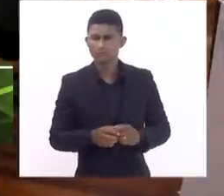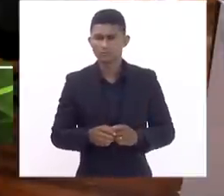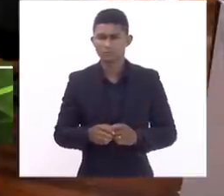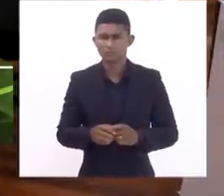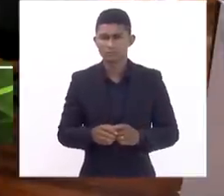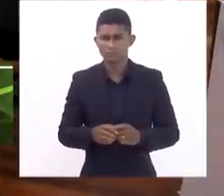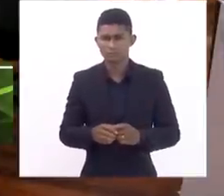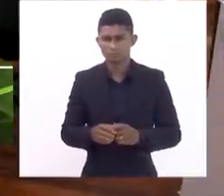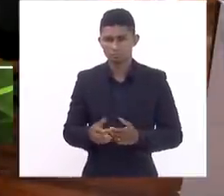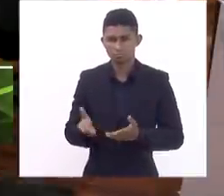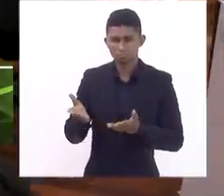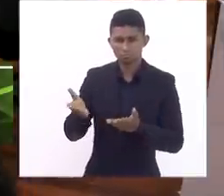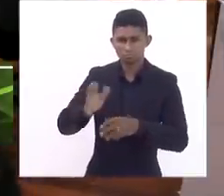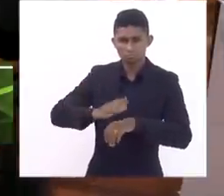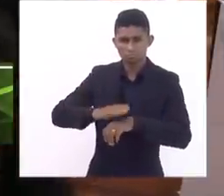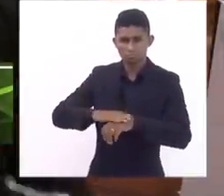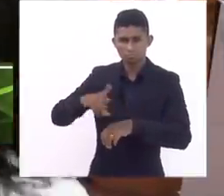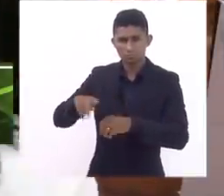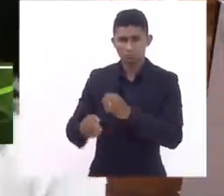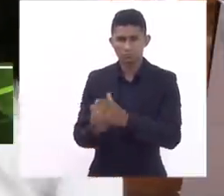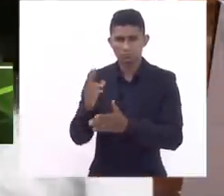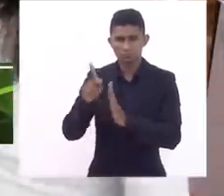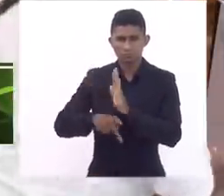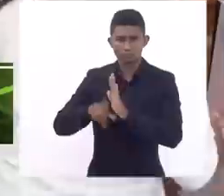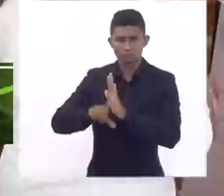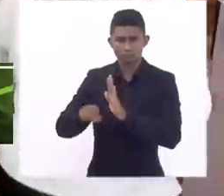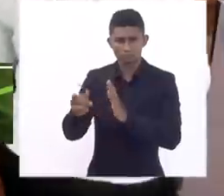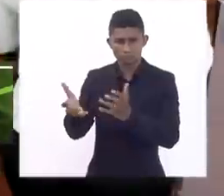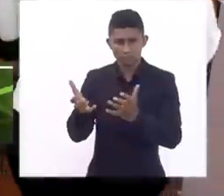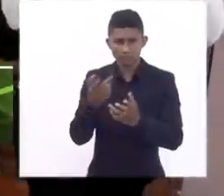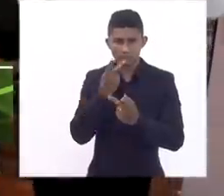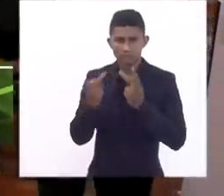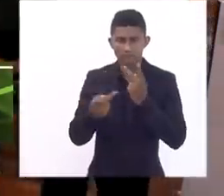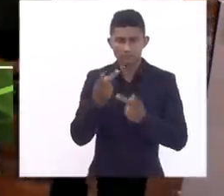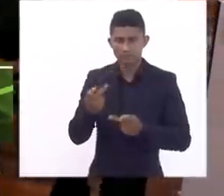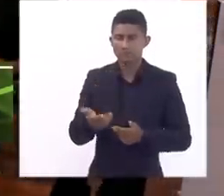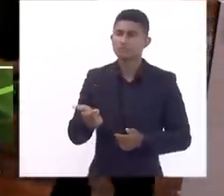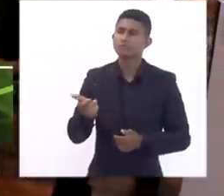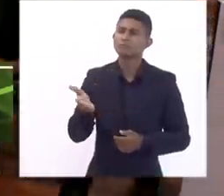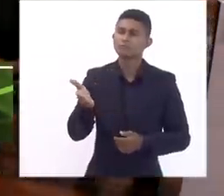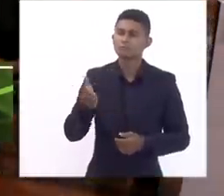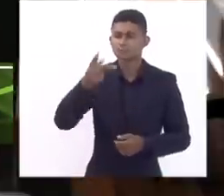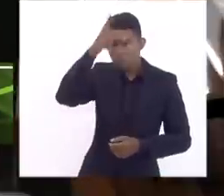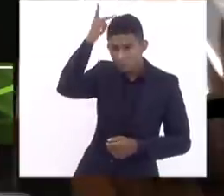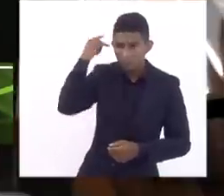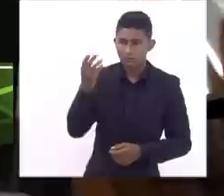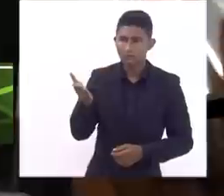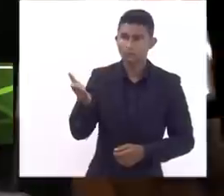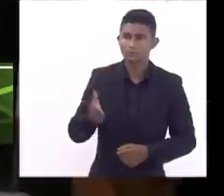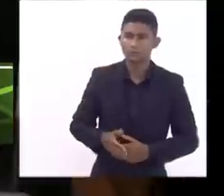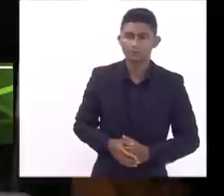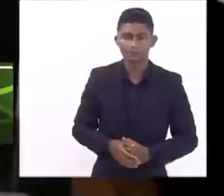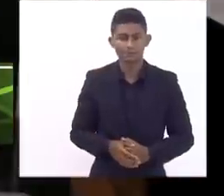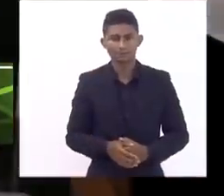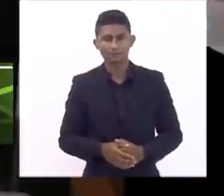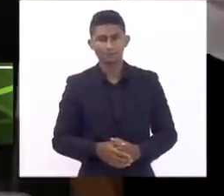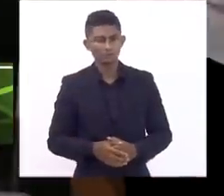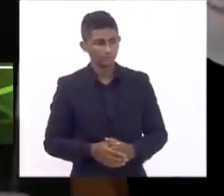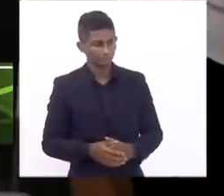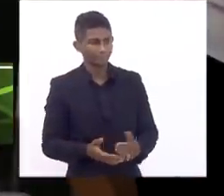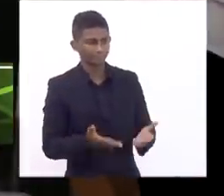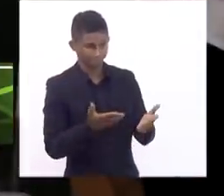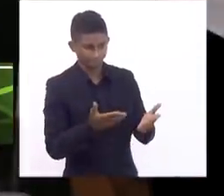perguntar ao autor se quer falar, claro, e depois eu abro para os demais. Não, é o que eu já falei. Deputado Luiz. O deputado Márcio, é